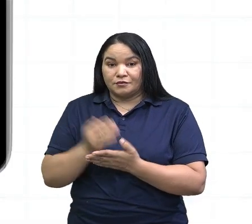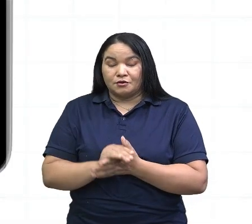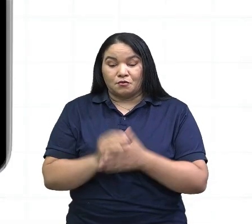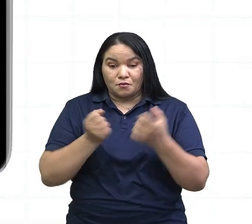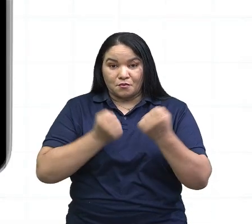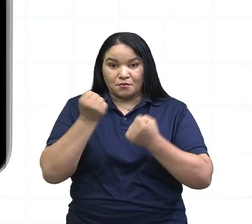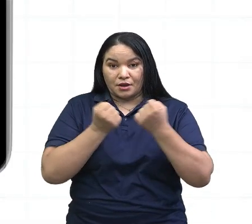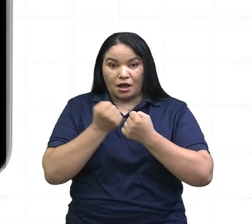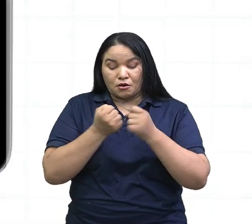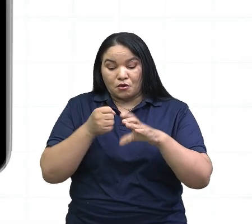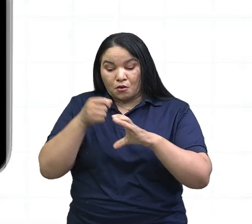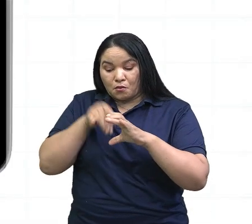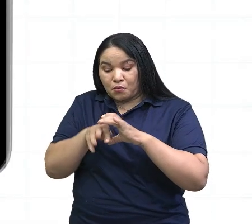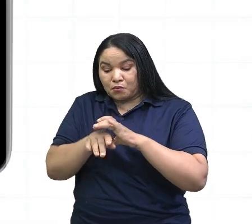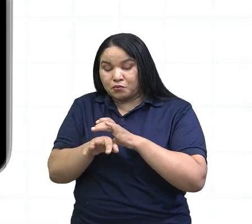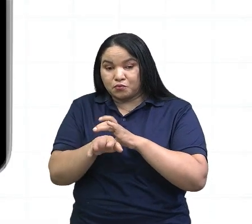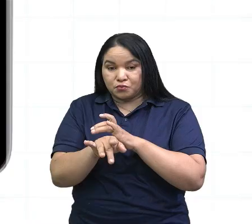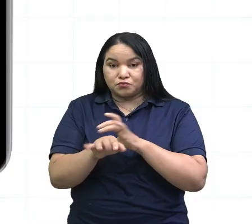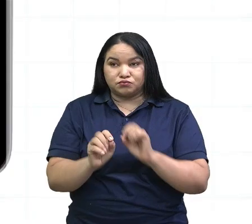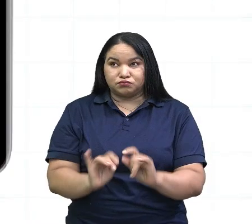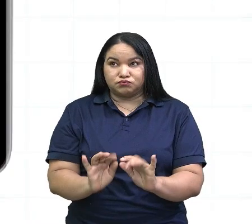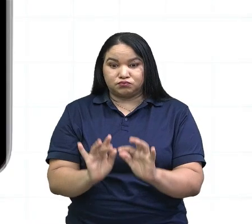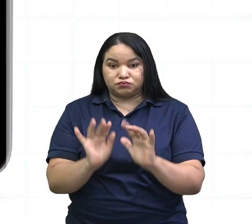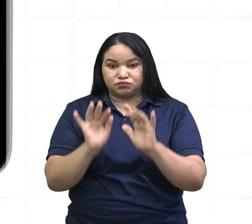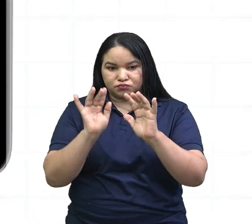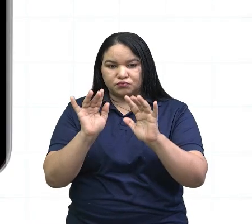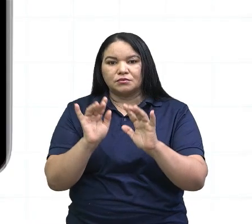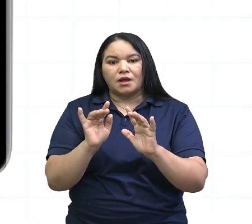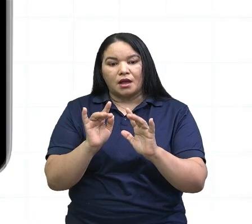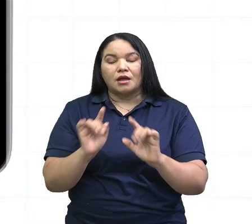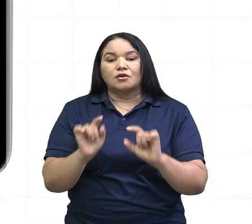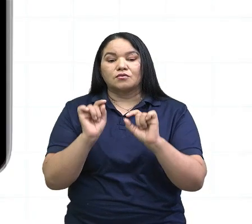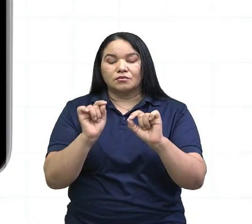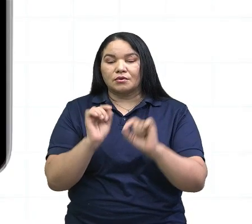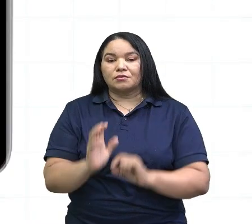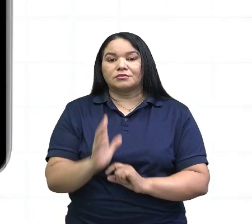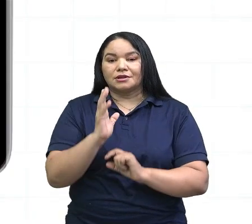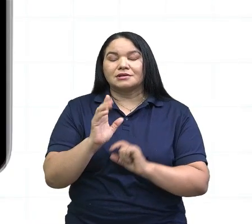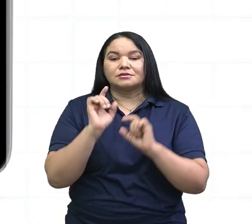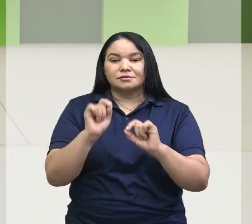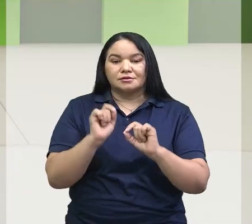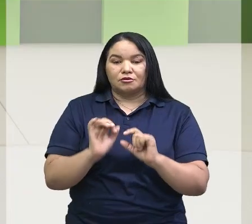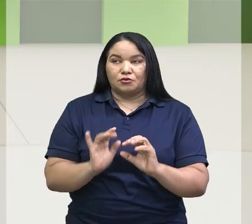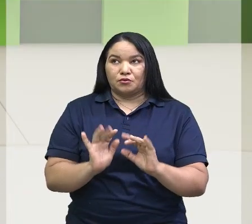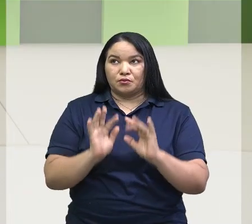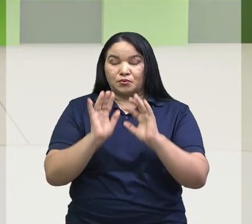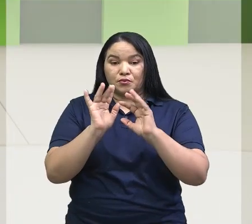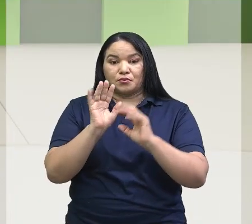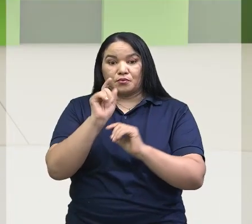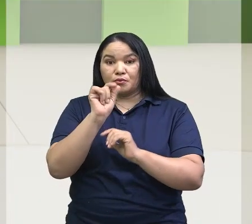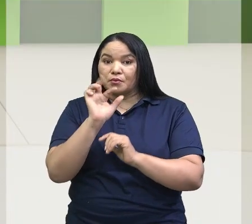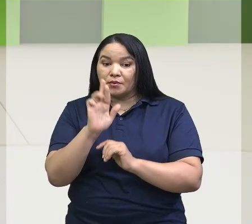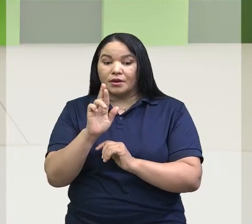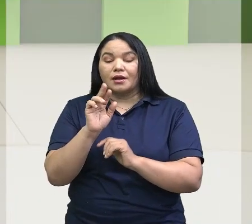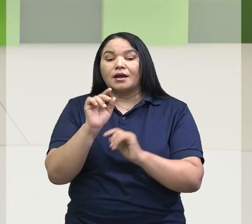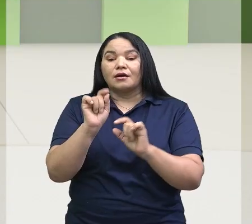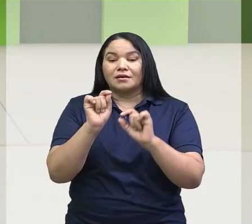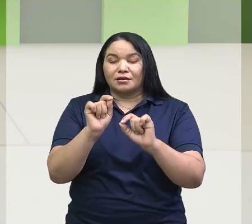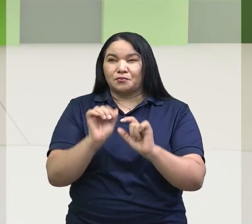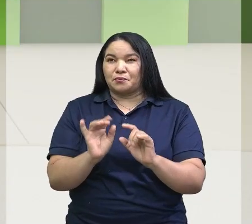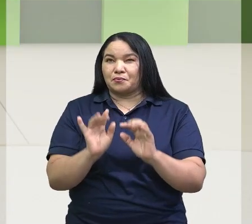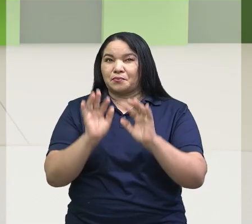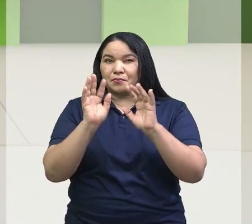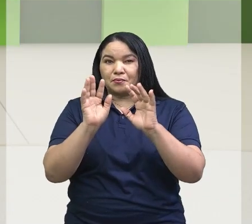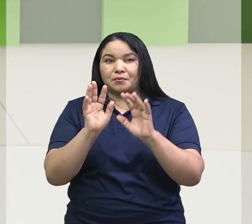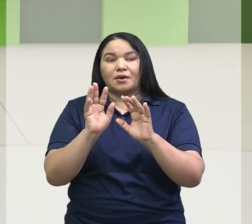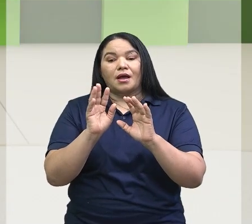bom? Então, olha aí, tudo isso contribui, né, para que esse ar fique localizado aí na atmosfera e nos